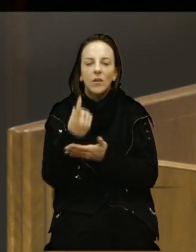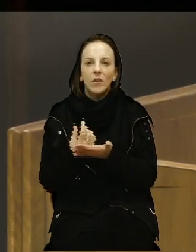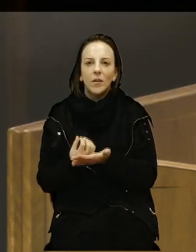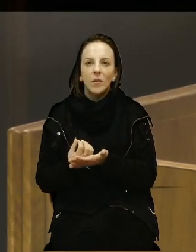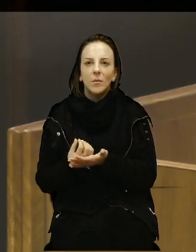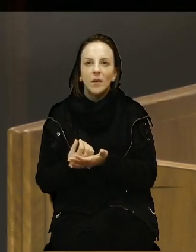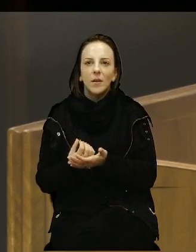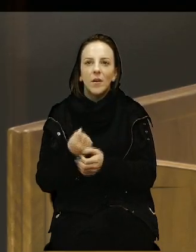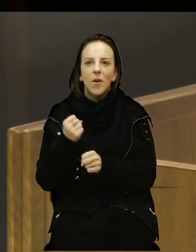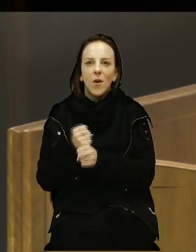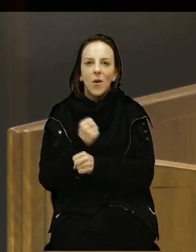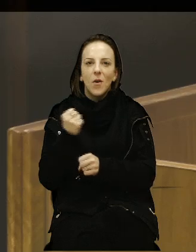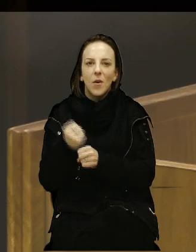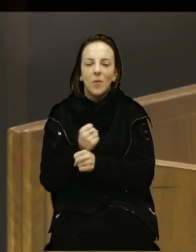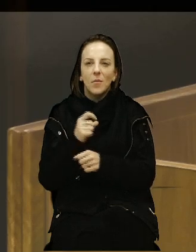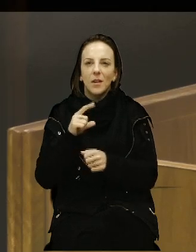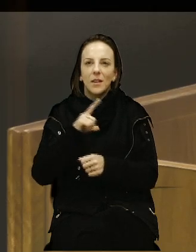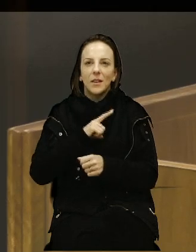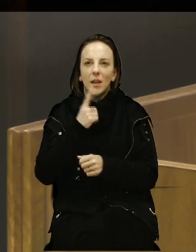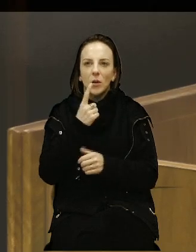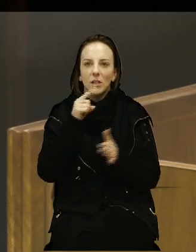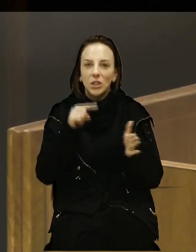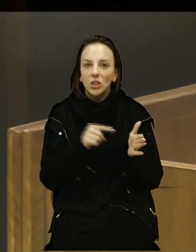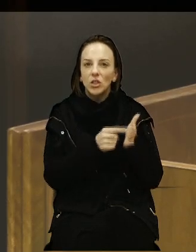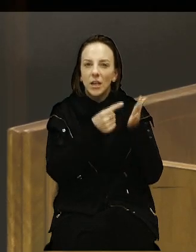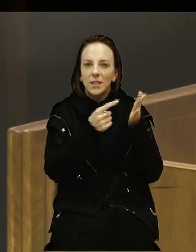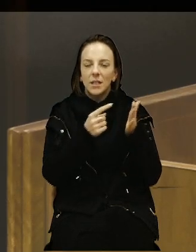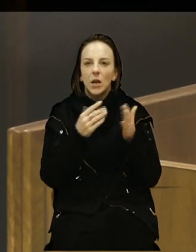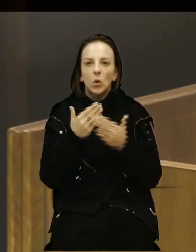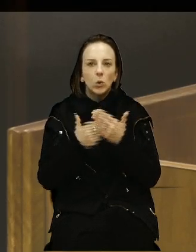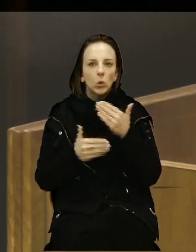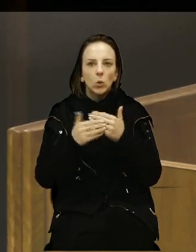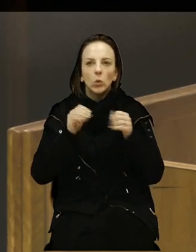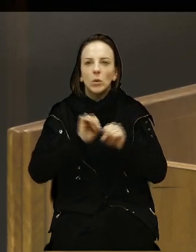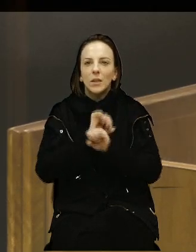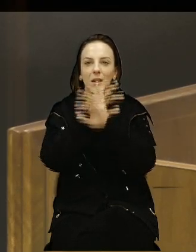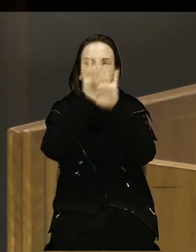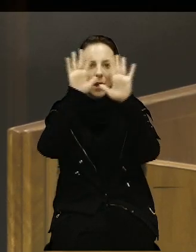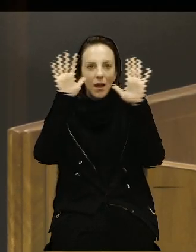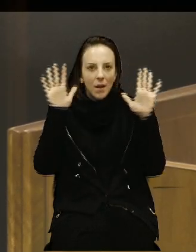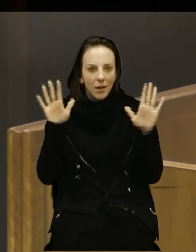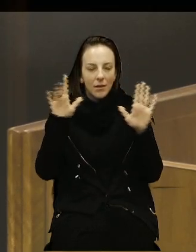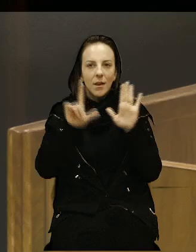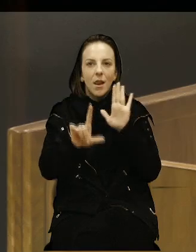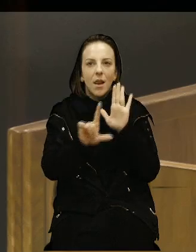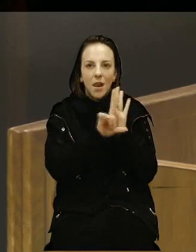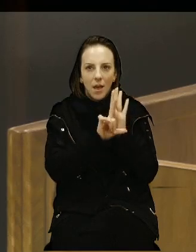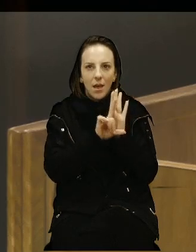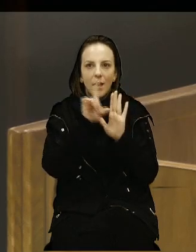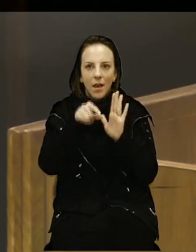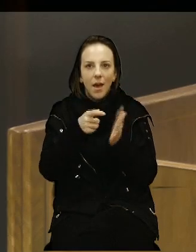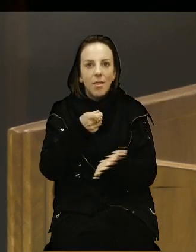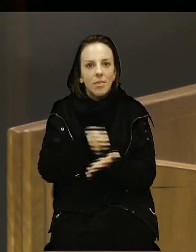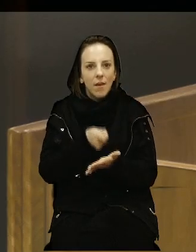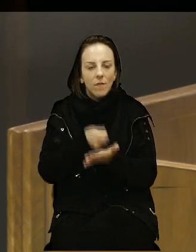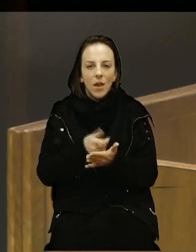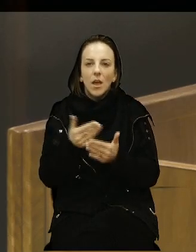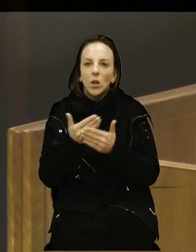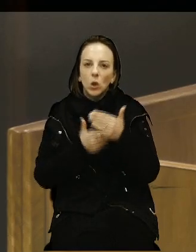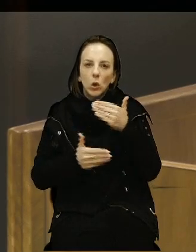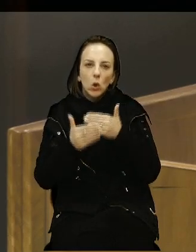a indicação, tudo com transparência, com legalidade, algo que é um dever de todo vereador aqui desta